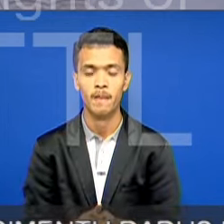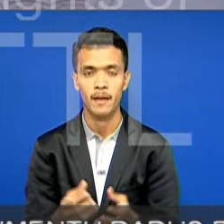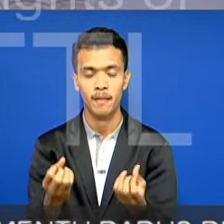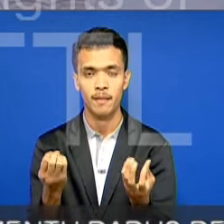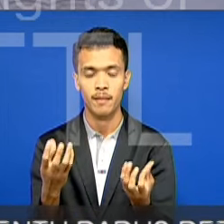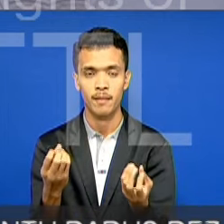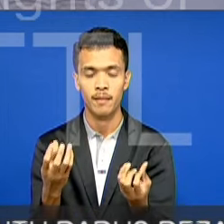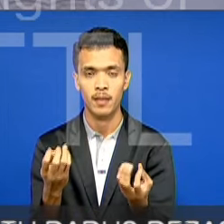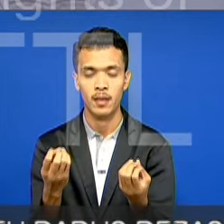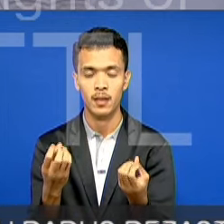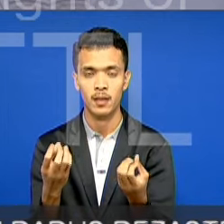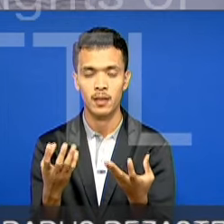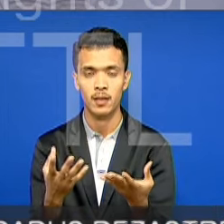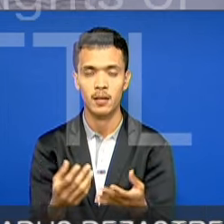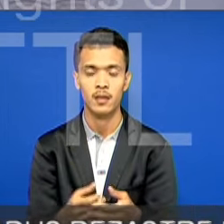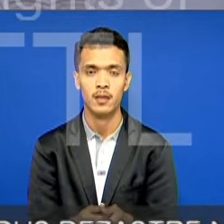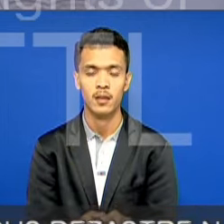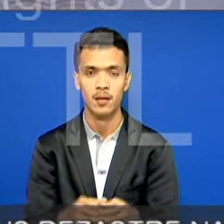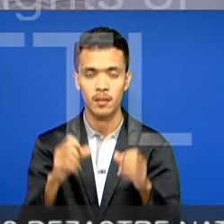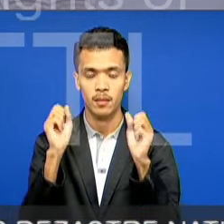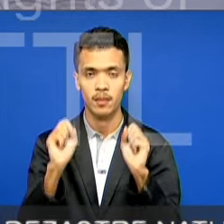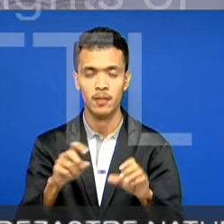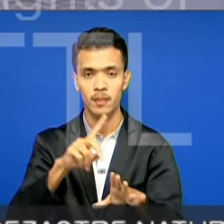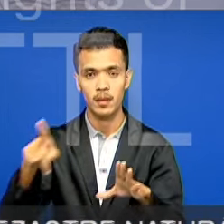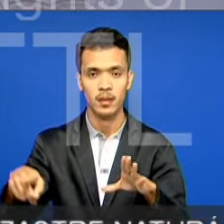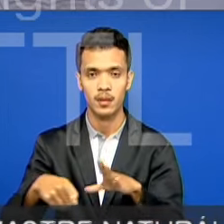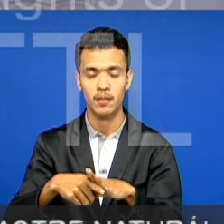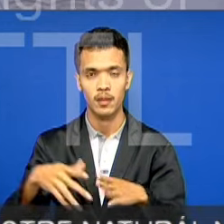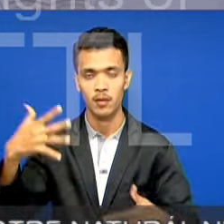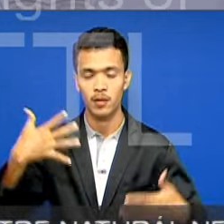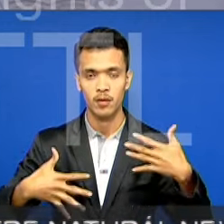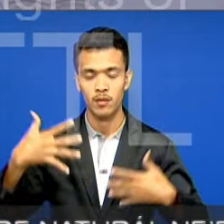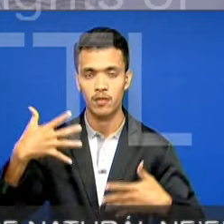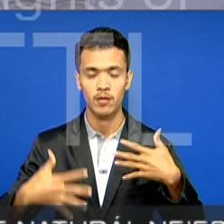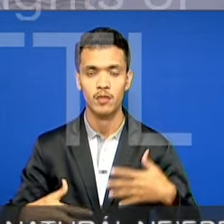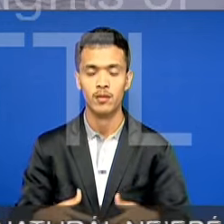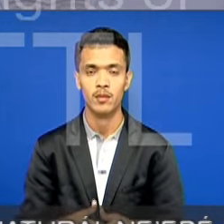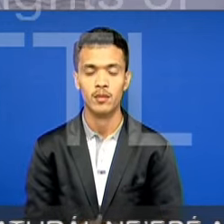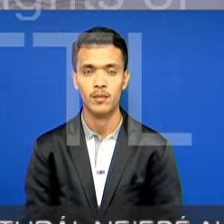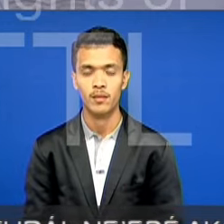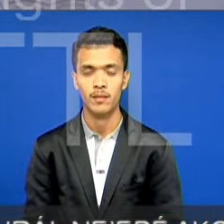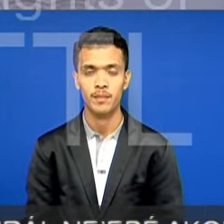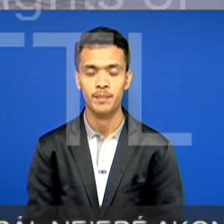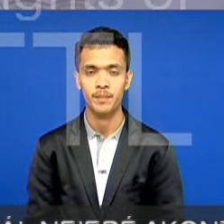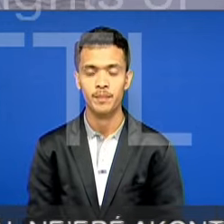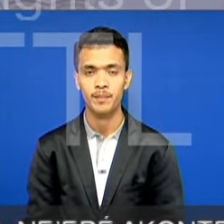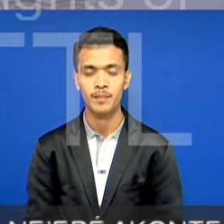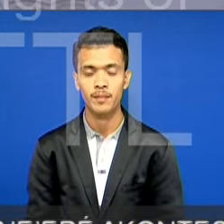Barak, bem participa em fundo. Quando eu participo em fundo, lá os bati no leite, tiro leite, tiro